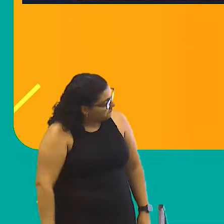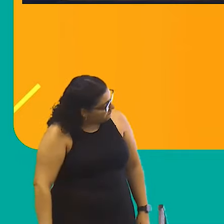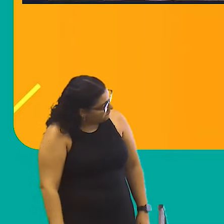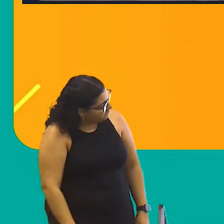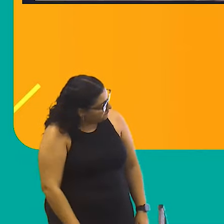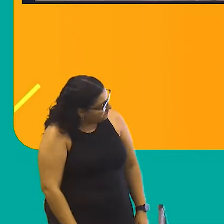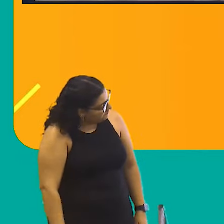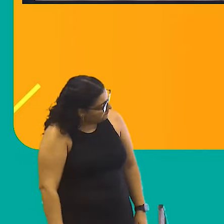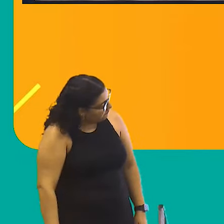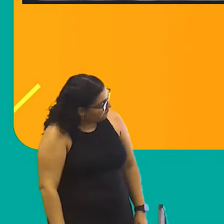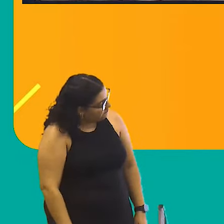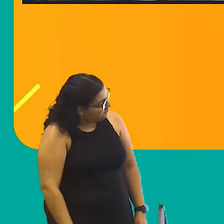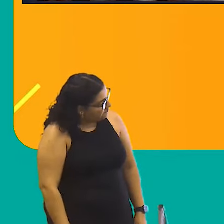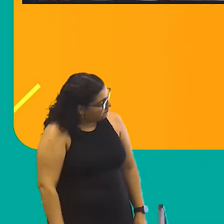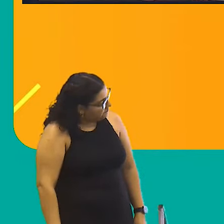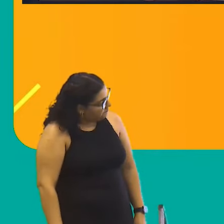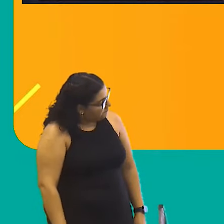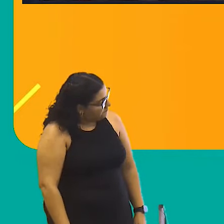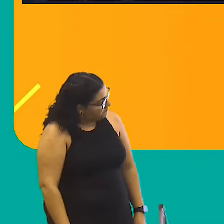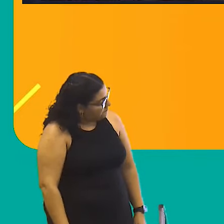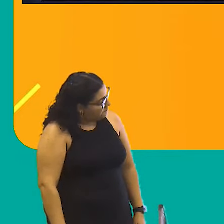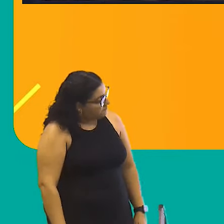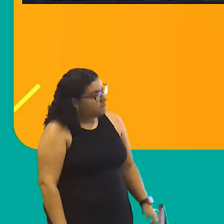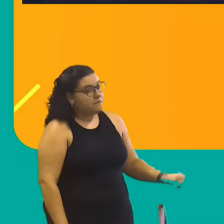a véia em cima da faca.